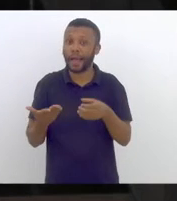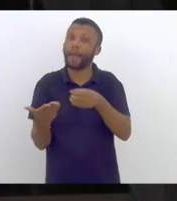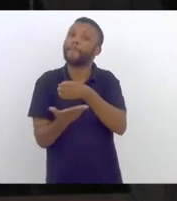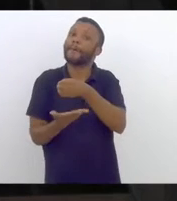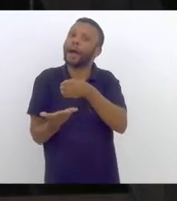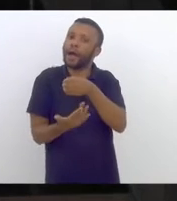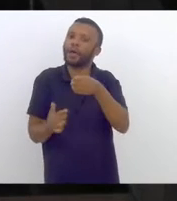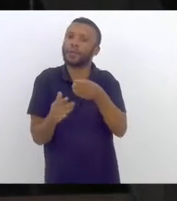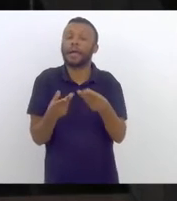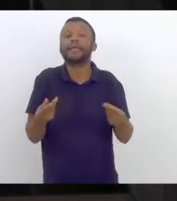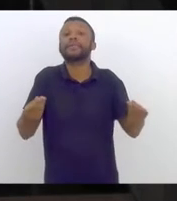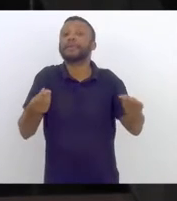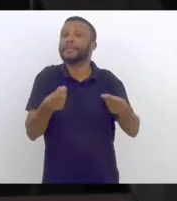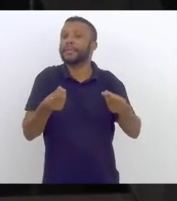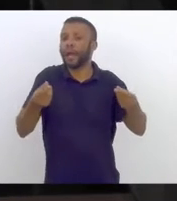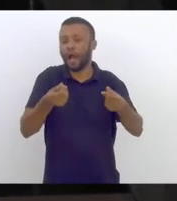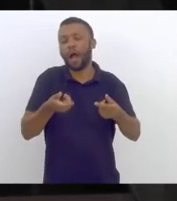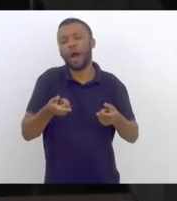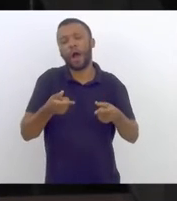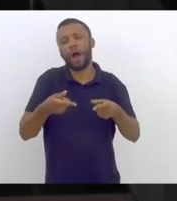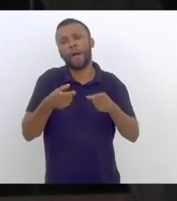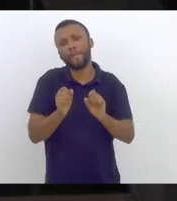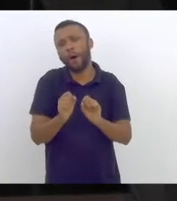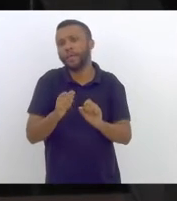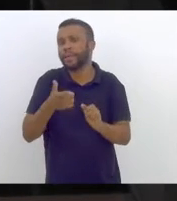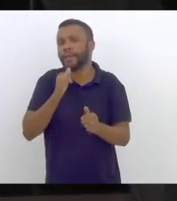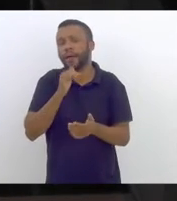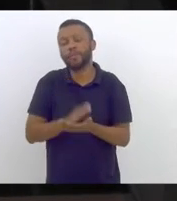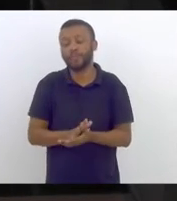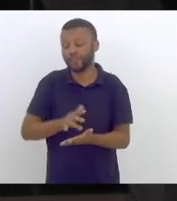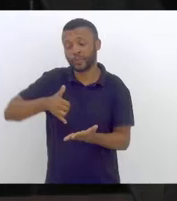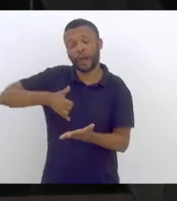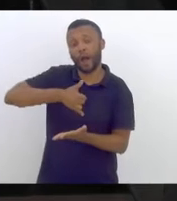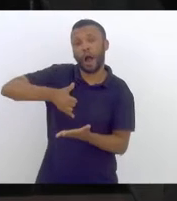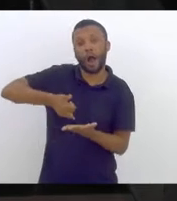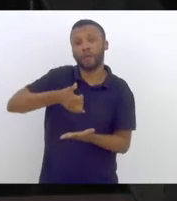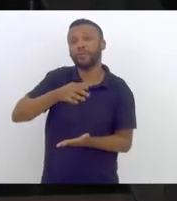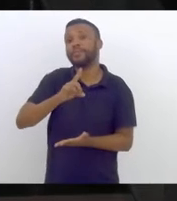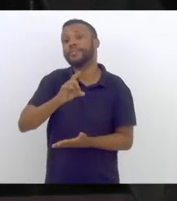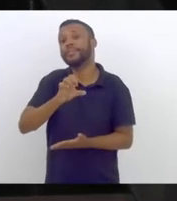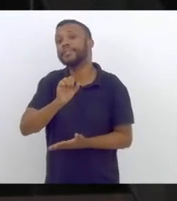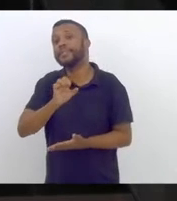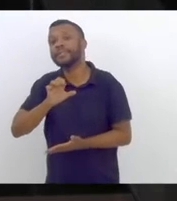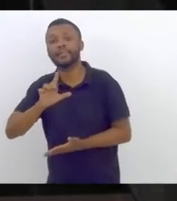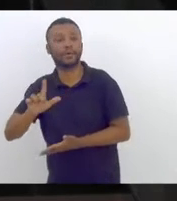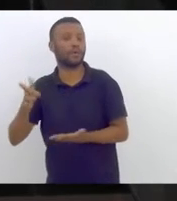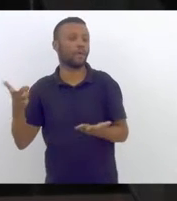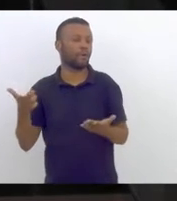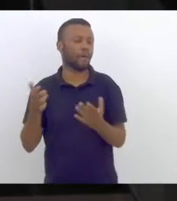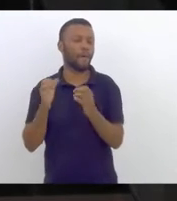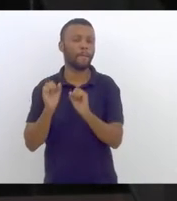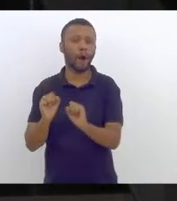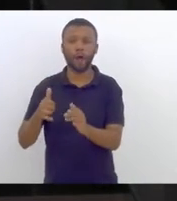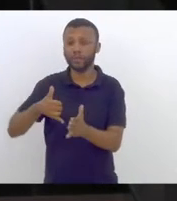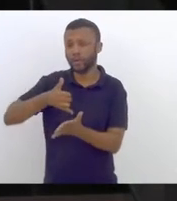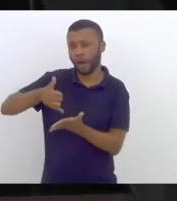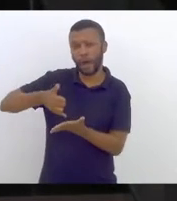também vai achar isso, pode ser o óleo diesel. Porque o diesel serve